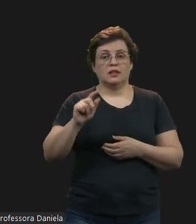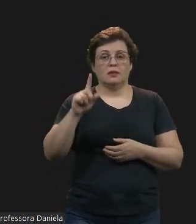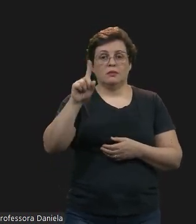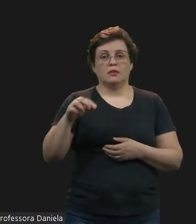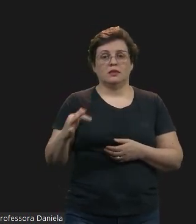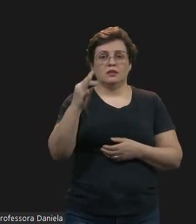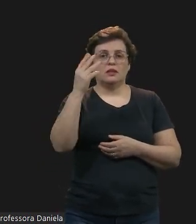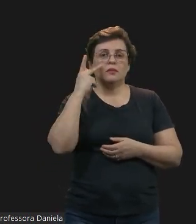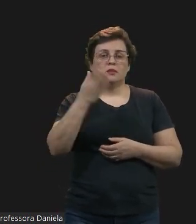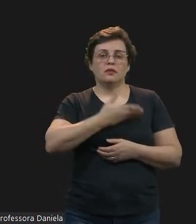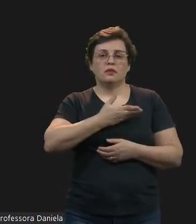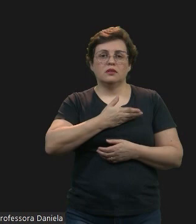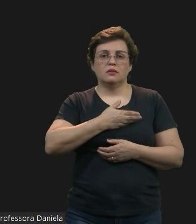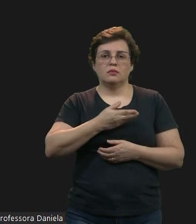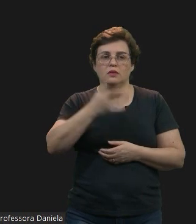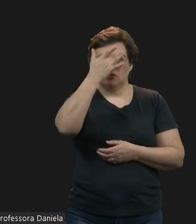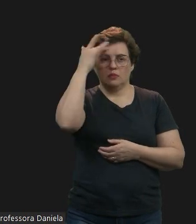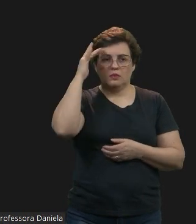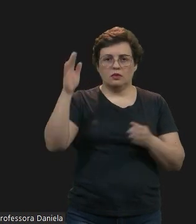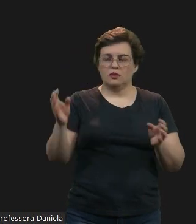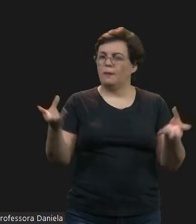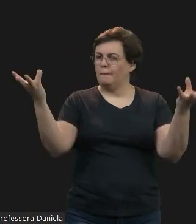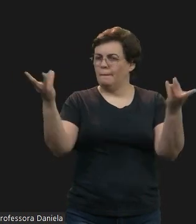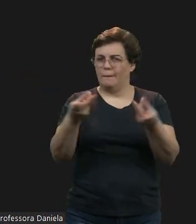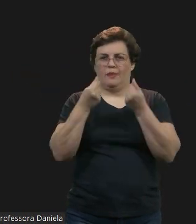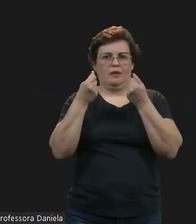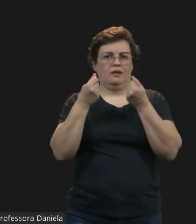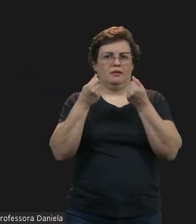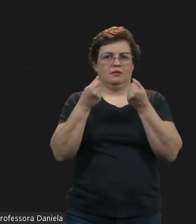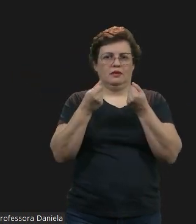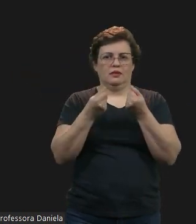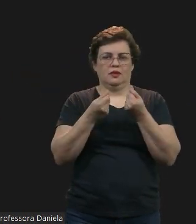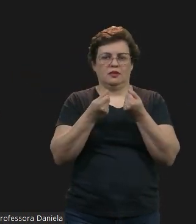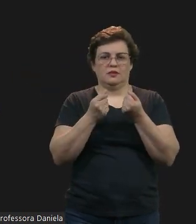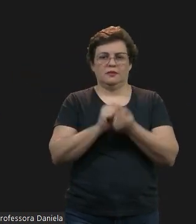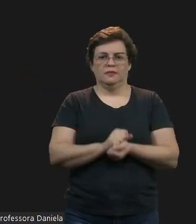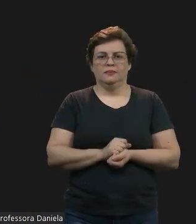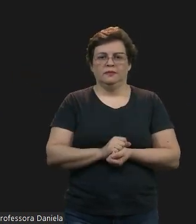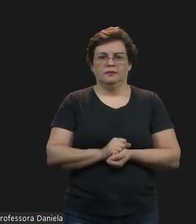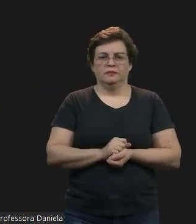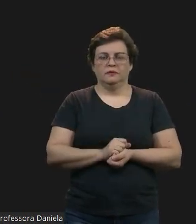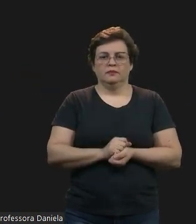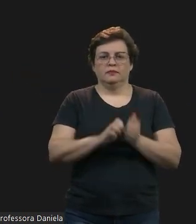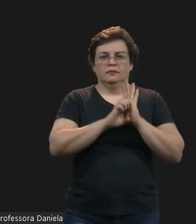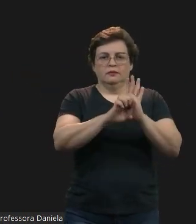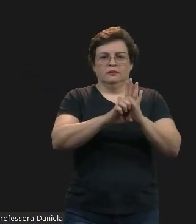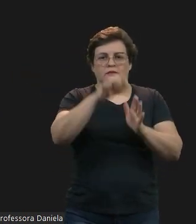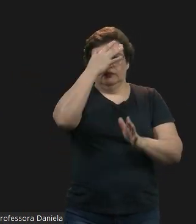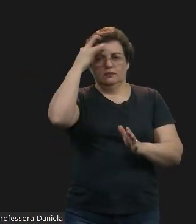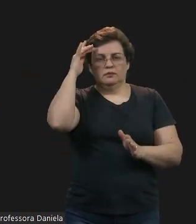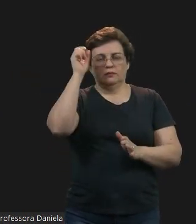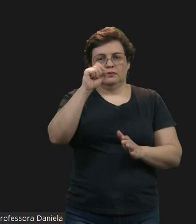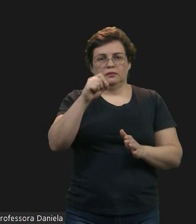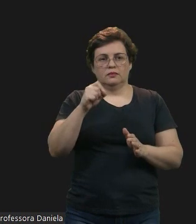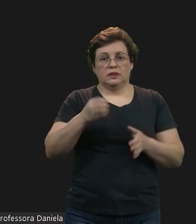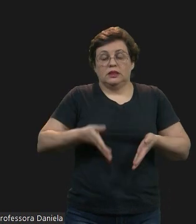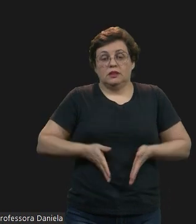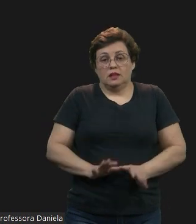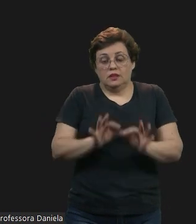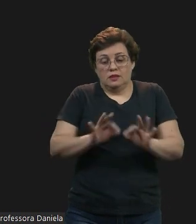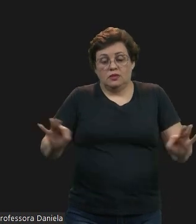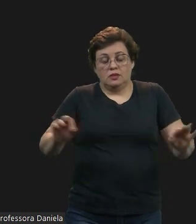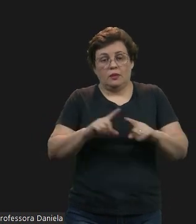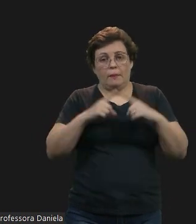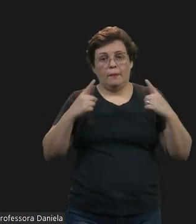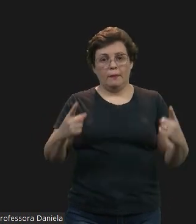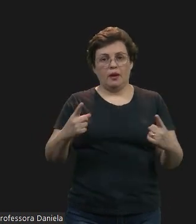os amigos, uma pessoa incrível, uma pessoa adorada, um exemplo de pessoa que veio da base mais simples, mas